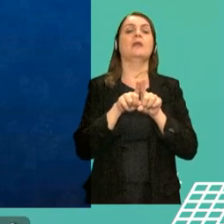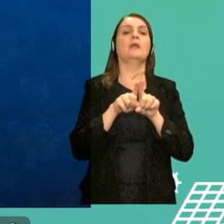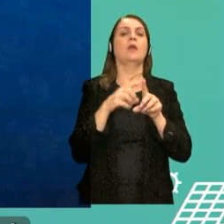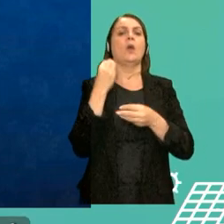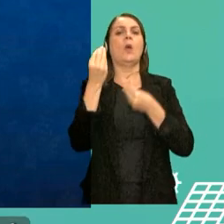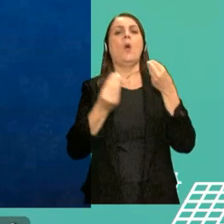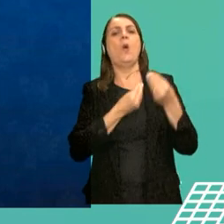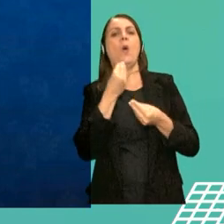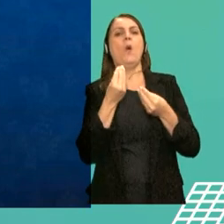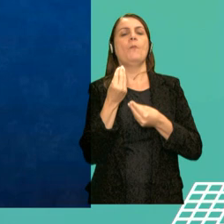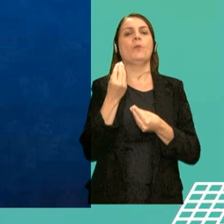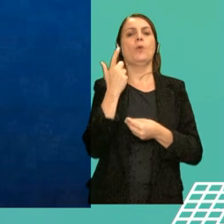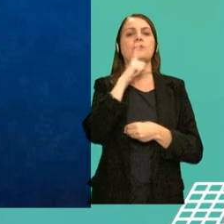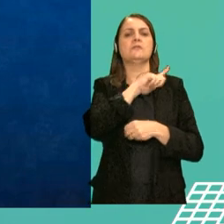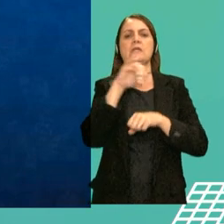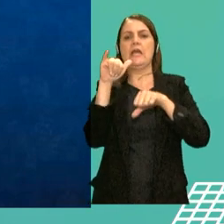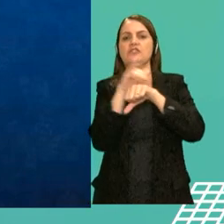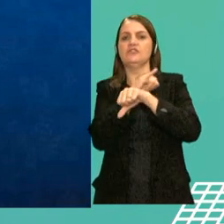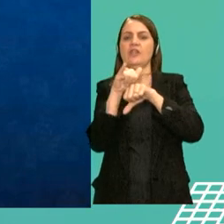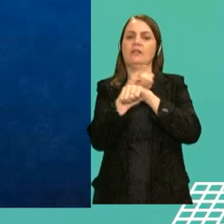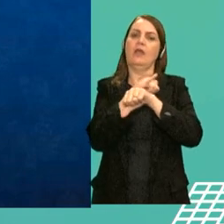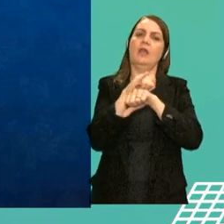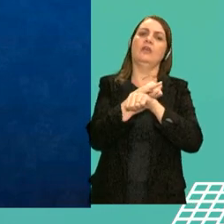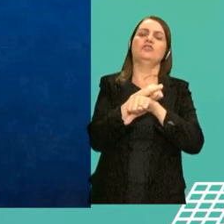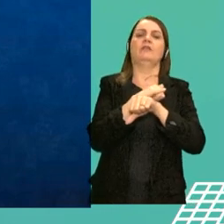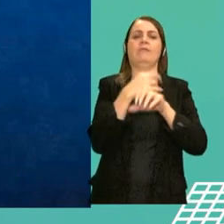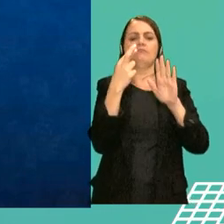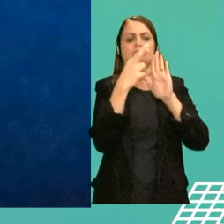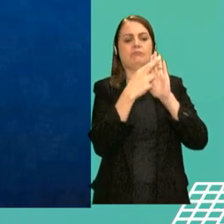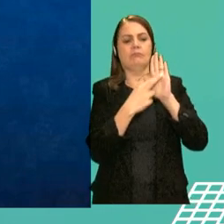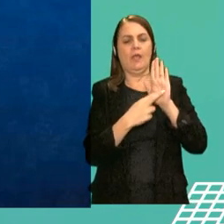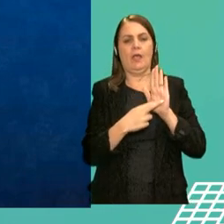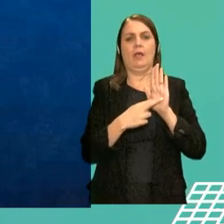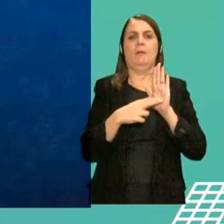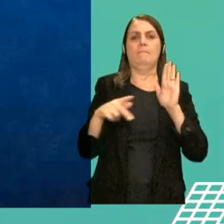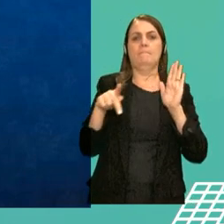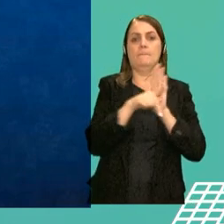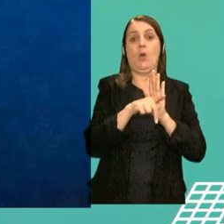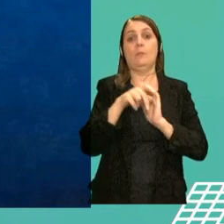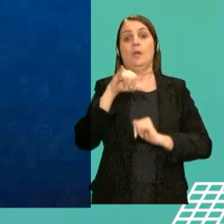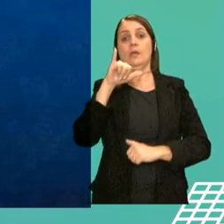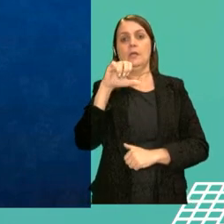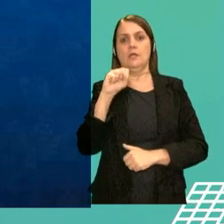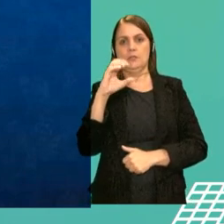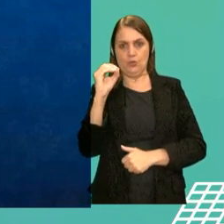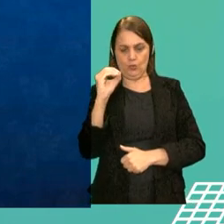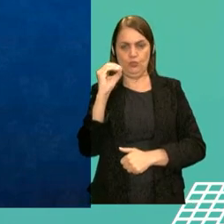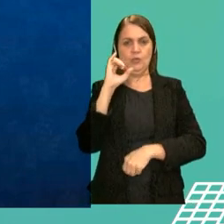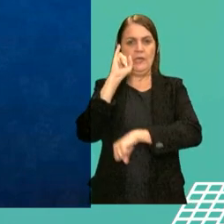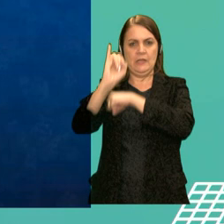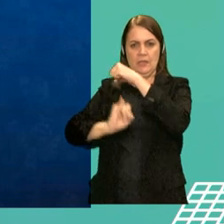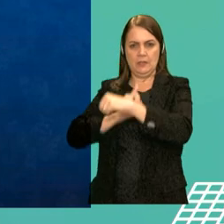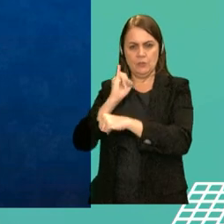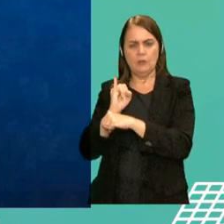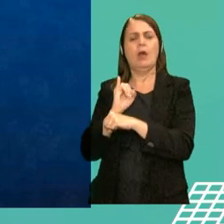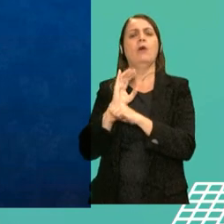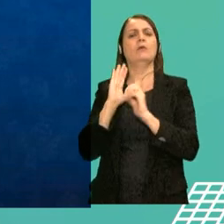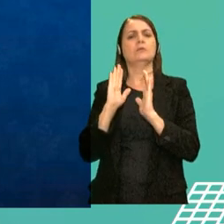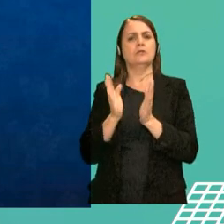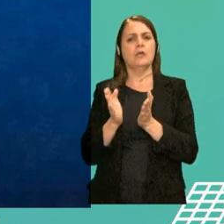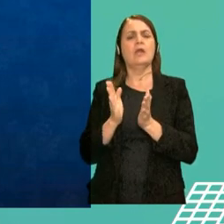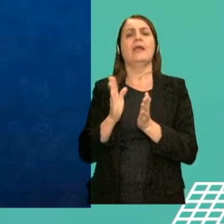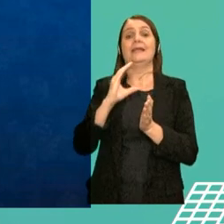arcabouço internacional por meio de uma norma internacional ISO, que vem acontecendo aí há alguns anos e que a CNI